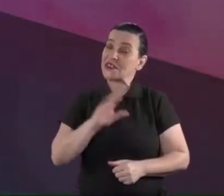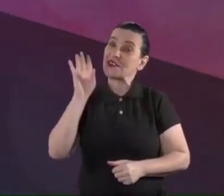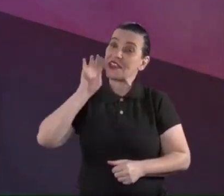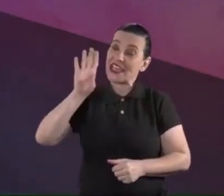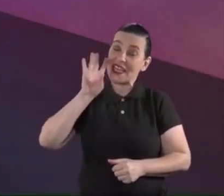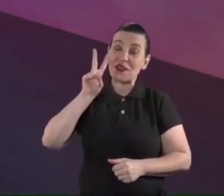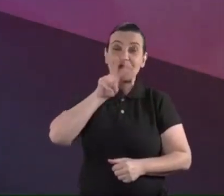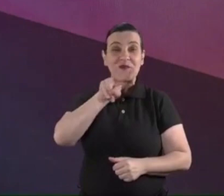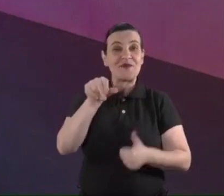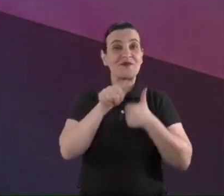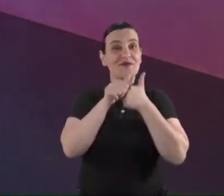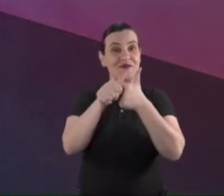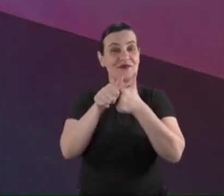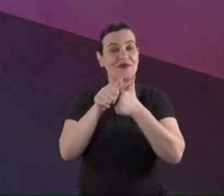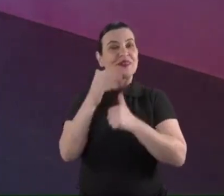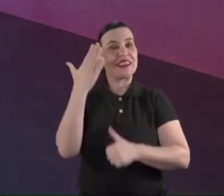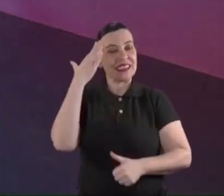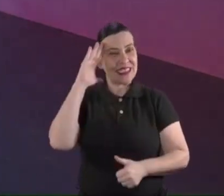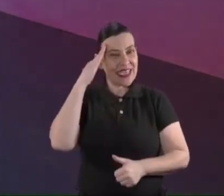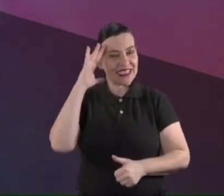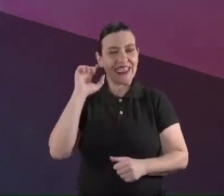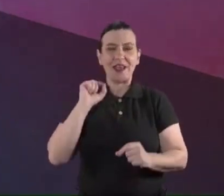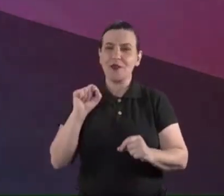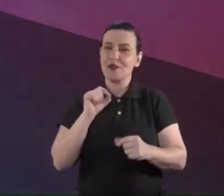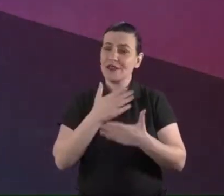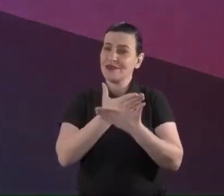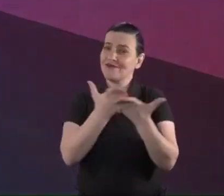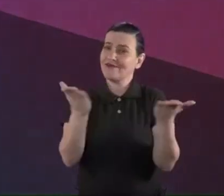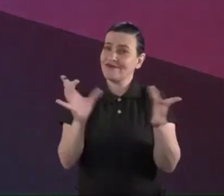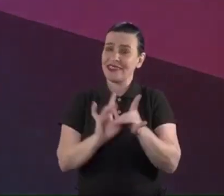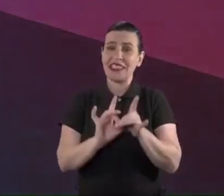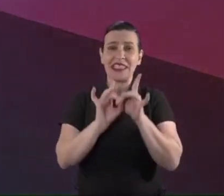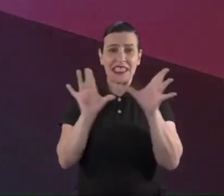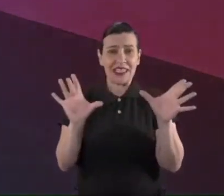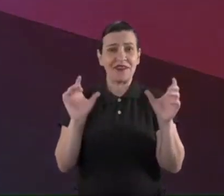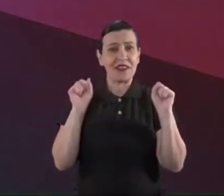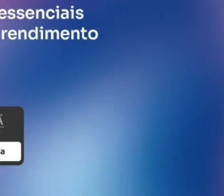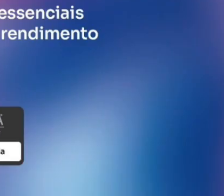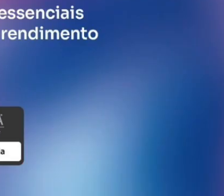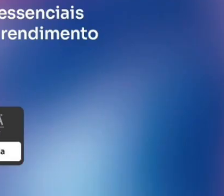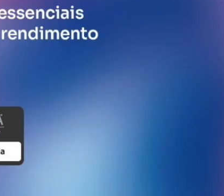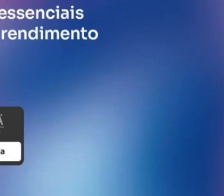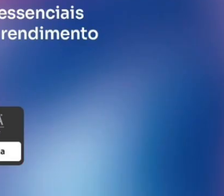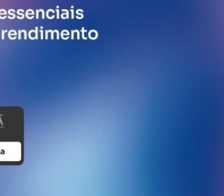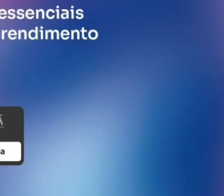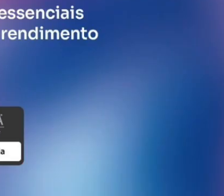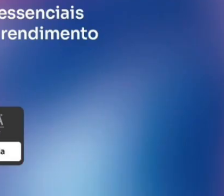gente ver isso e saber que isso está tudo ao nosso alcance, né?